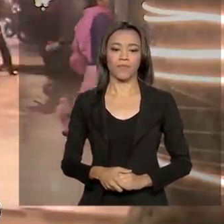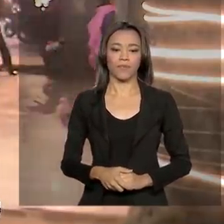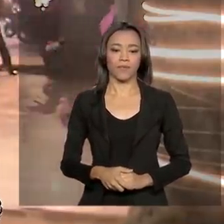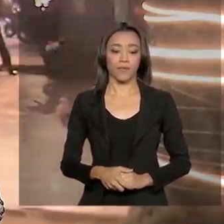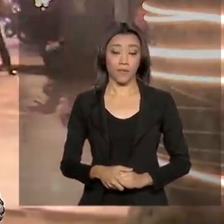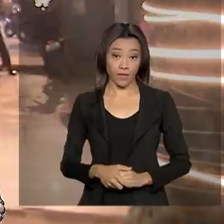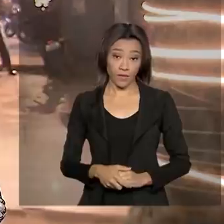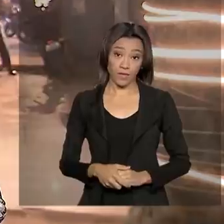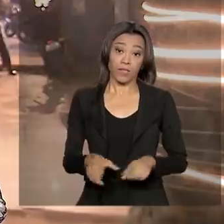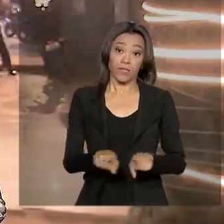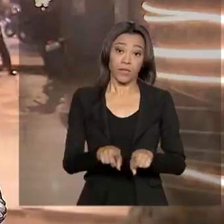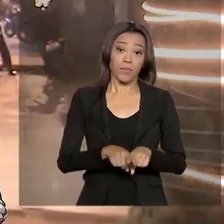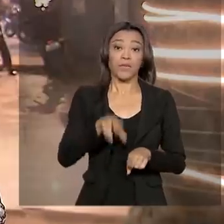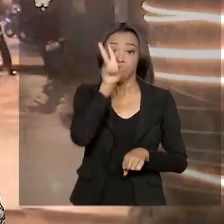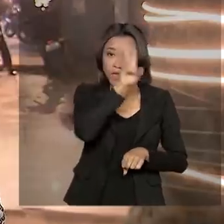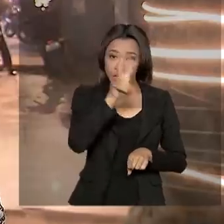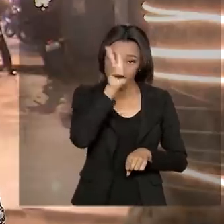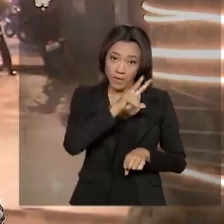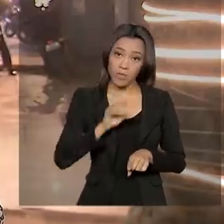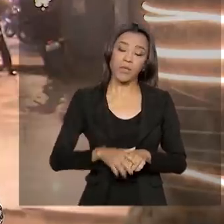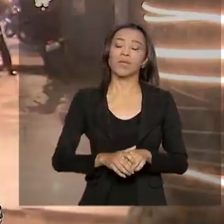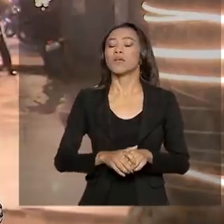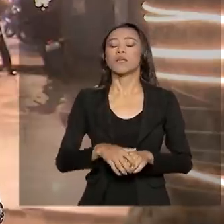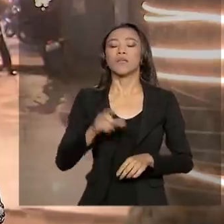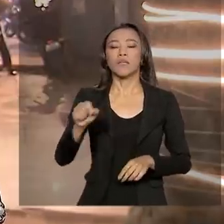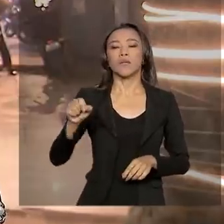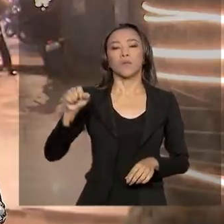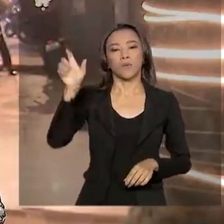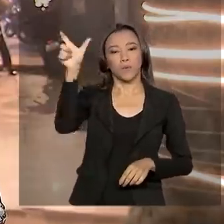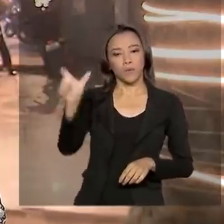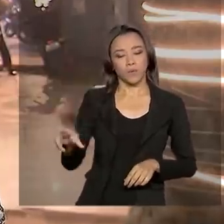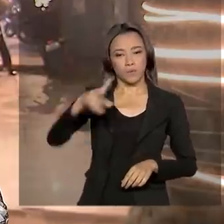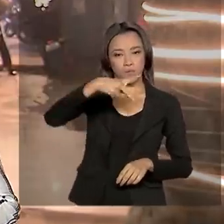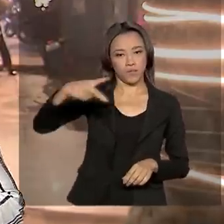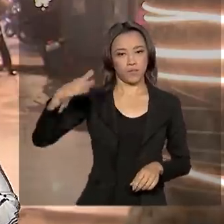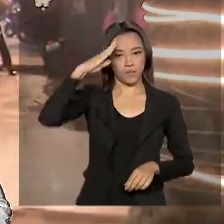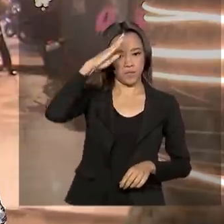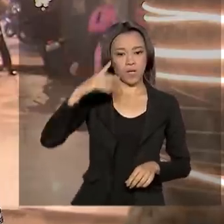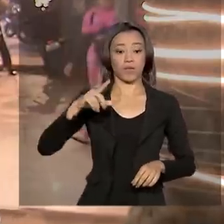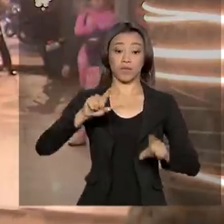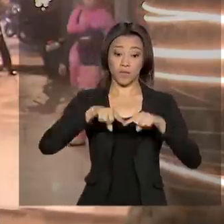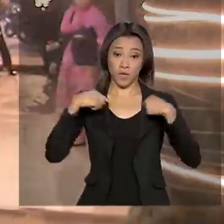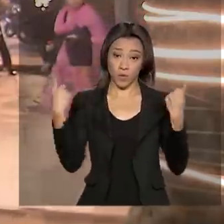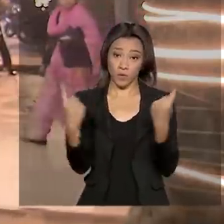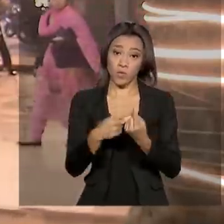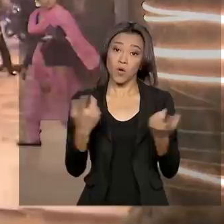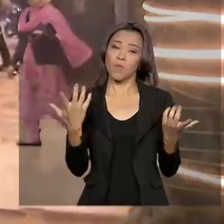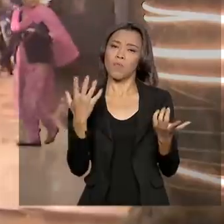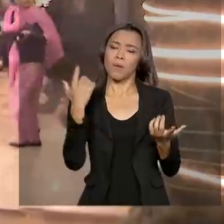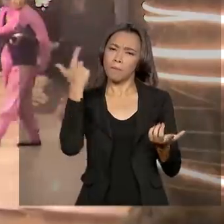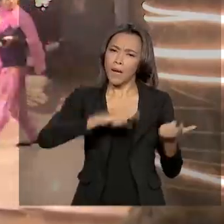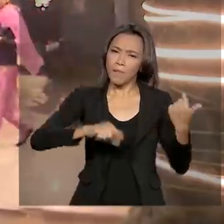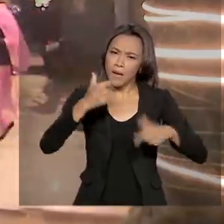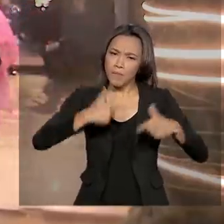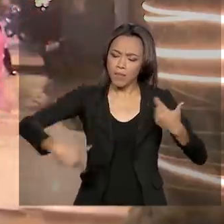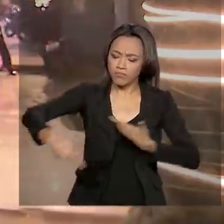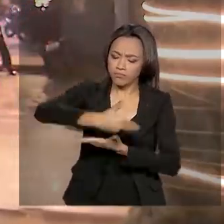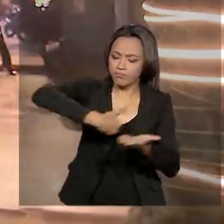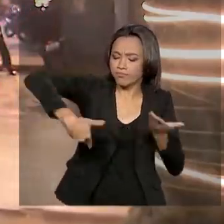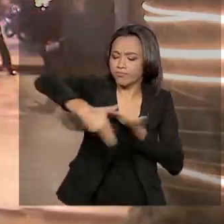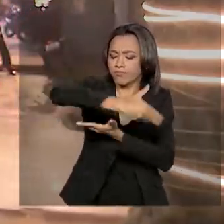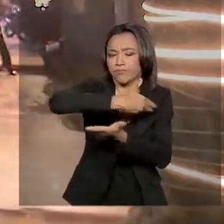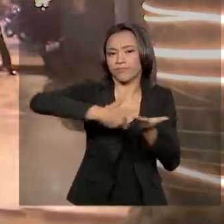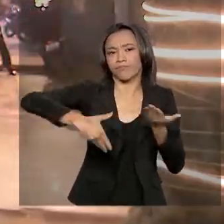A gente lembra que o presidente Jair Bolsonaro se reuniu aqui com o primeiro-ministro Narendra Modi para estreitar as relações comerciais com a Índia, que é o segundo